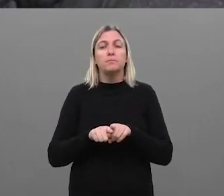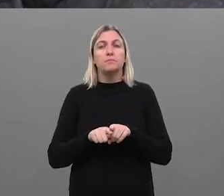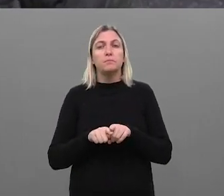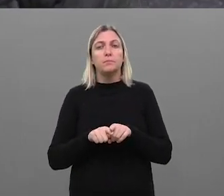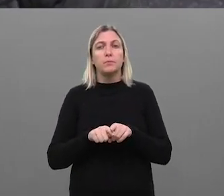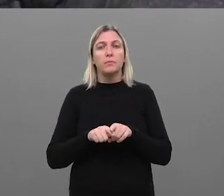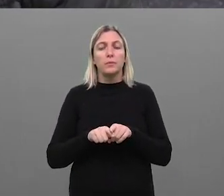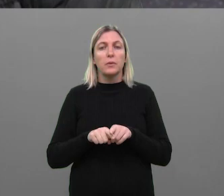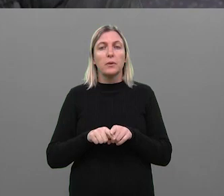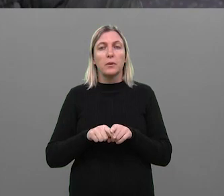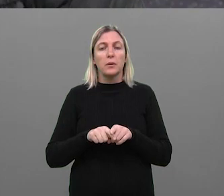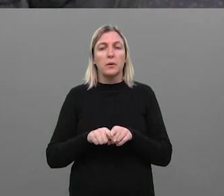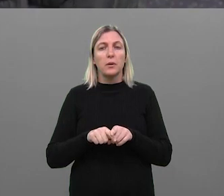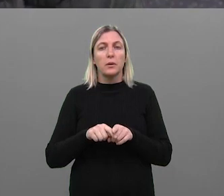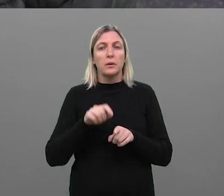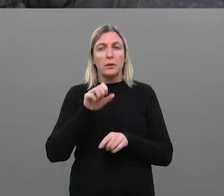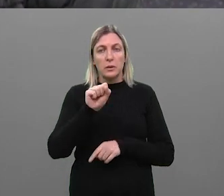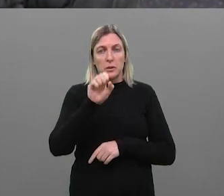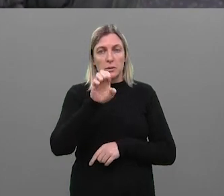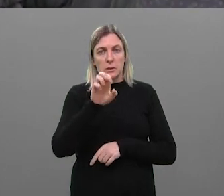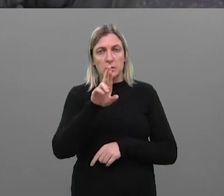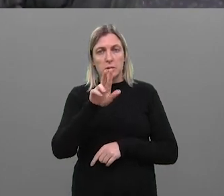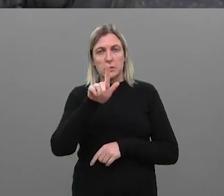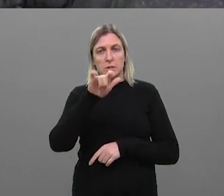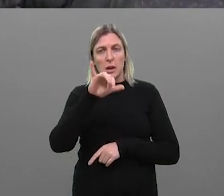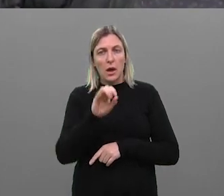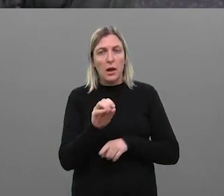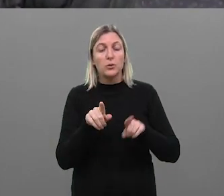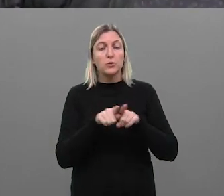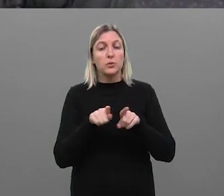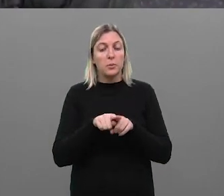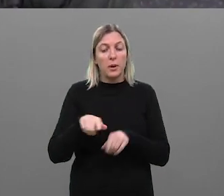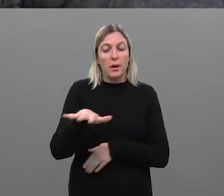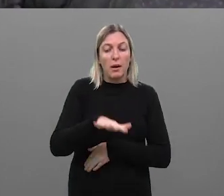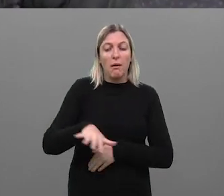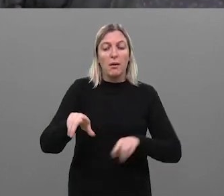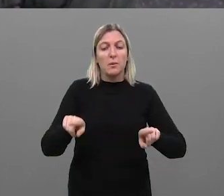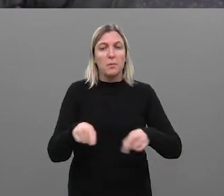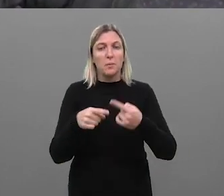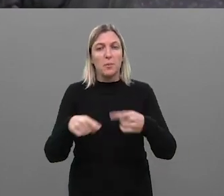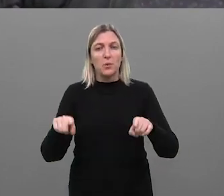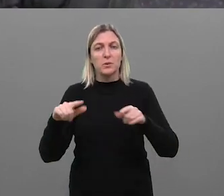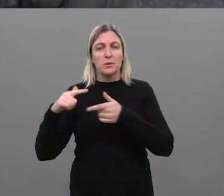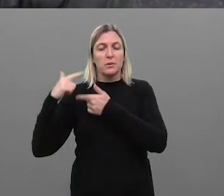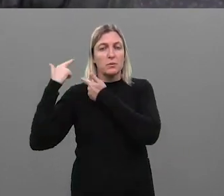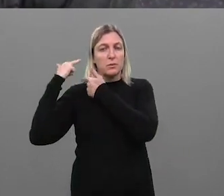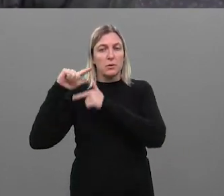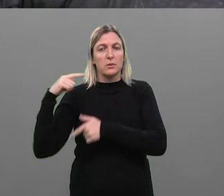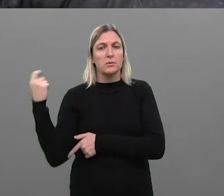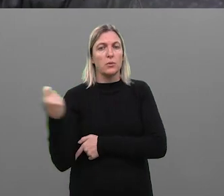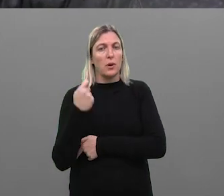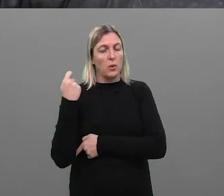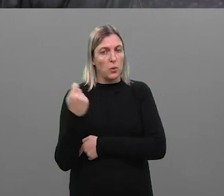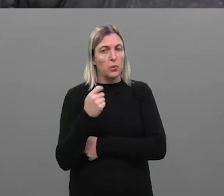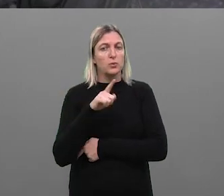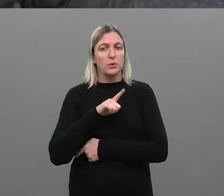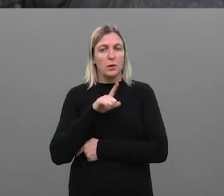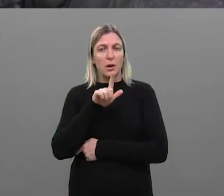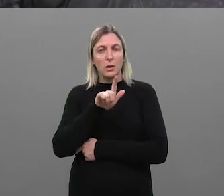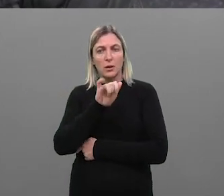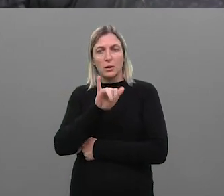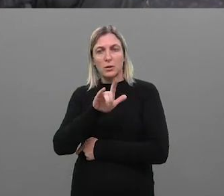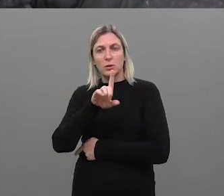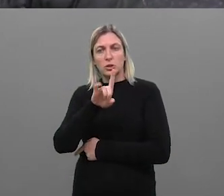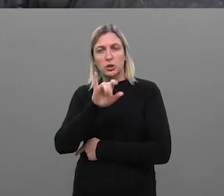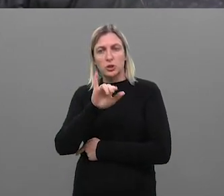falar hã na música gaúcha que talvez os maiores nomes são judin Chiquito né dos monarques do Bordoneio